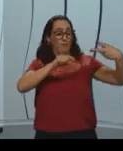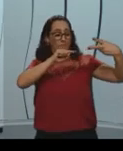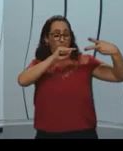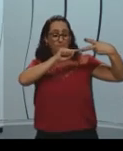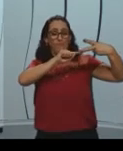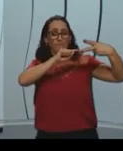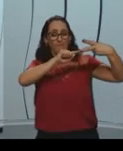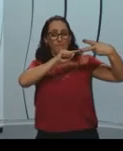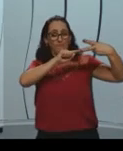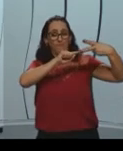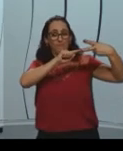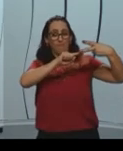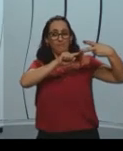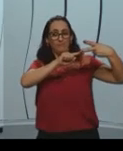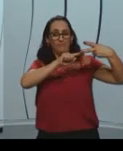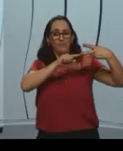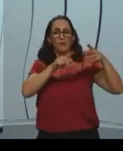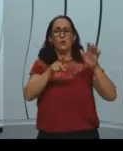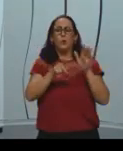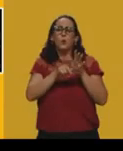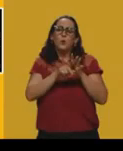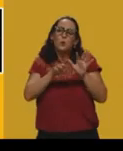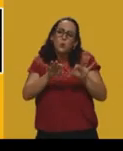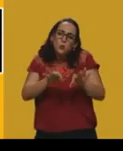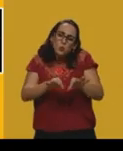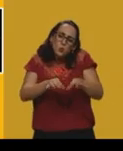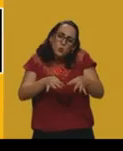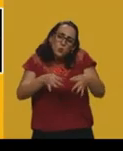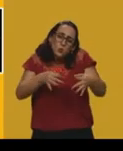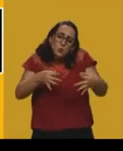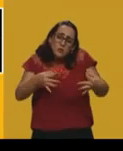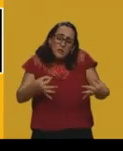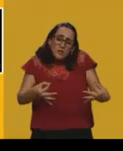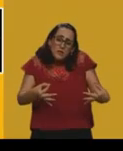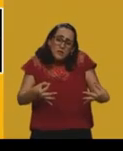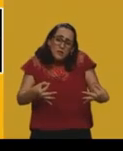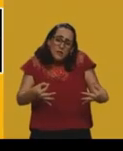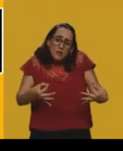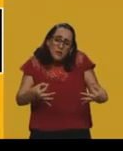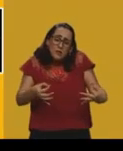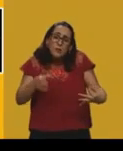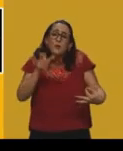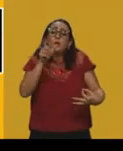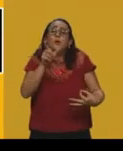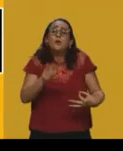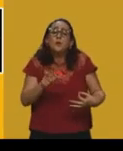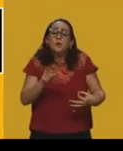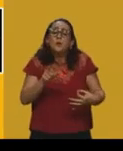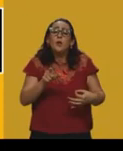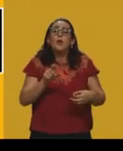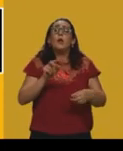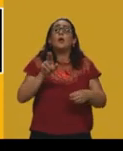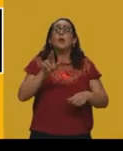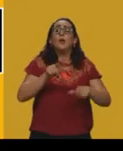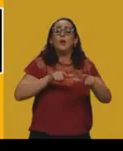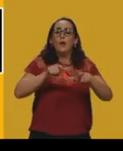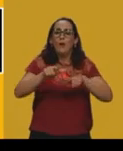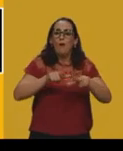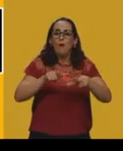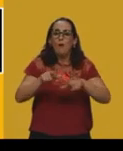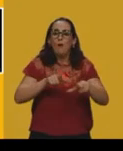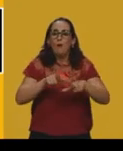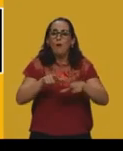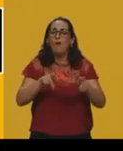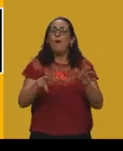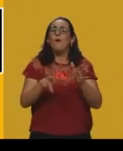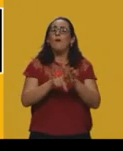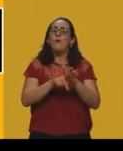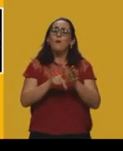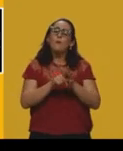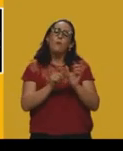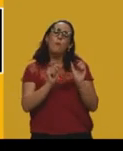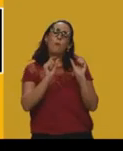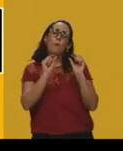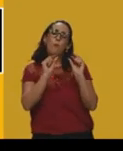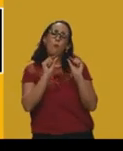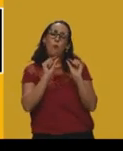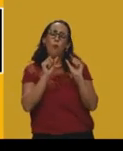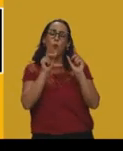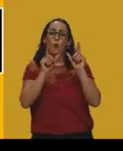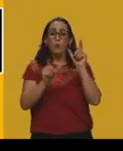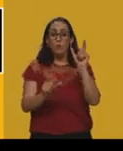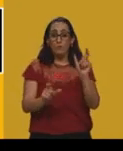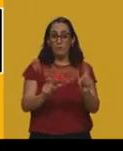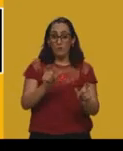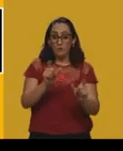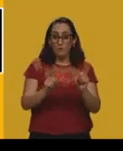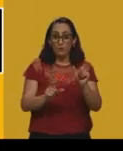A força motriz era força animal e a gente tinha um número menor de pessoas, né, de mão de obra, que girava em torno de 60